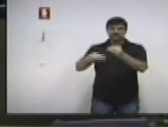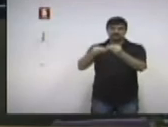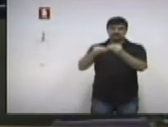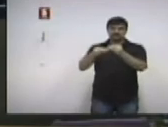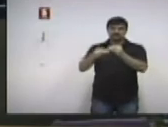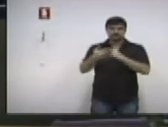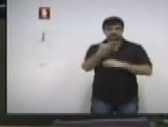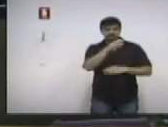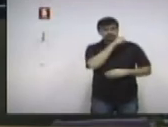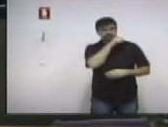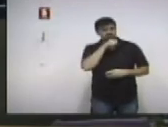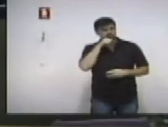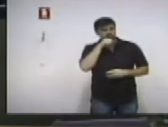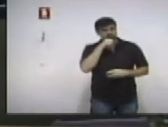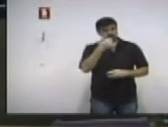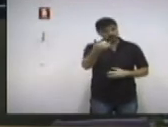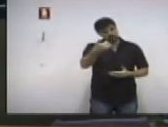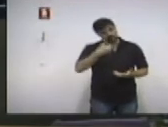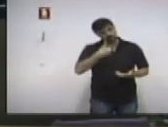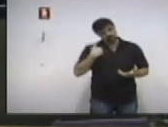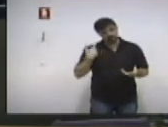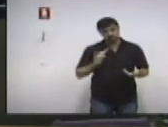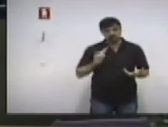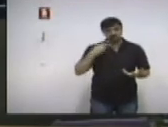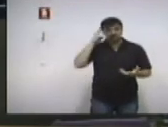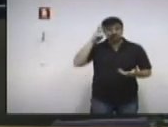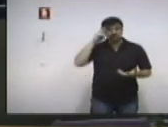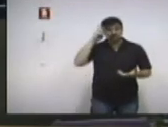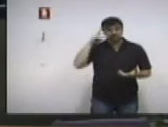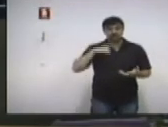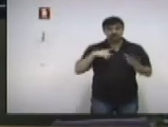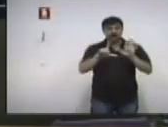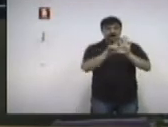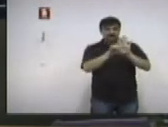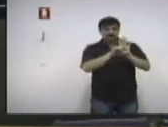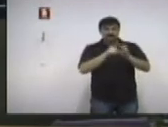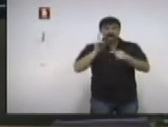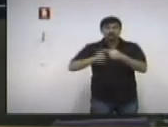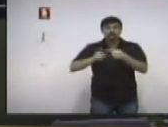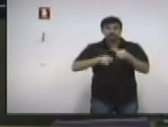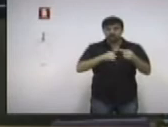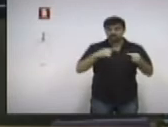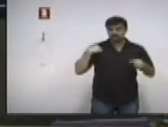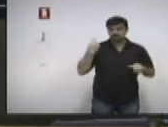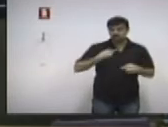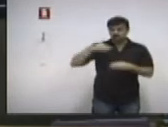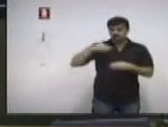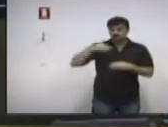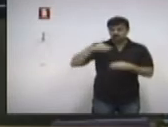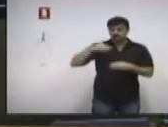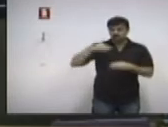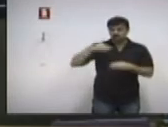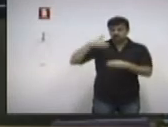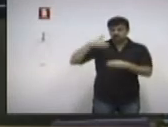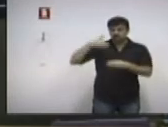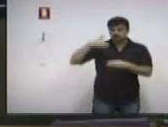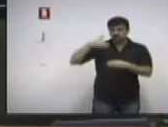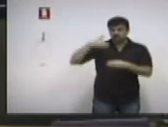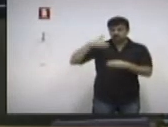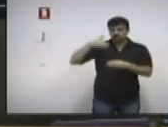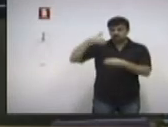Sandro encerrou a fala dele dessa maneira só gostaria que lembrar que não existe legislação que proíba deu deu